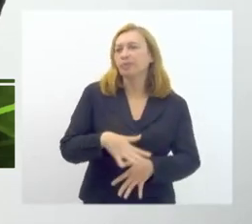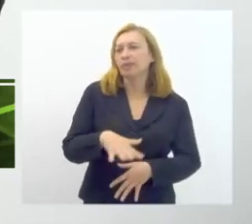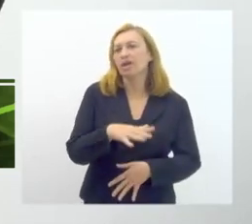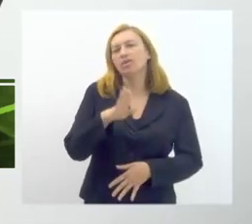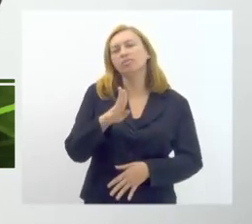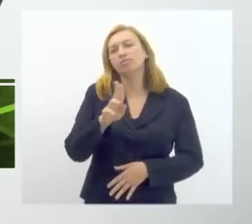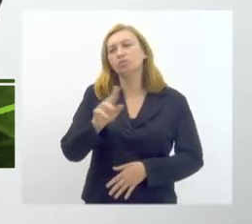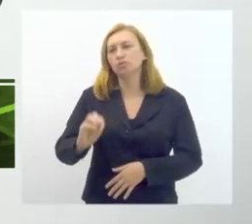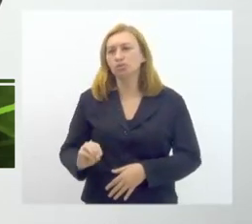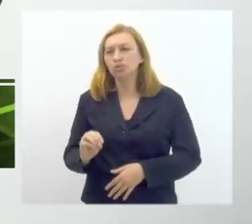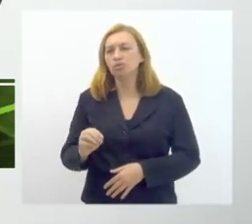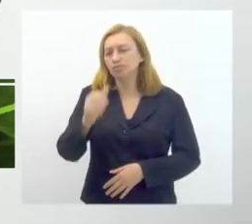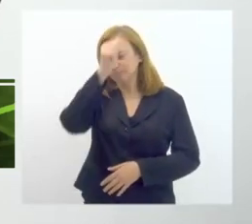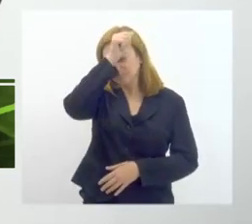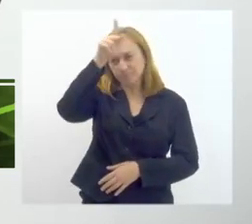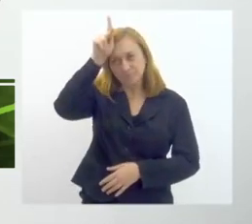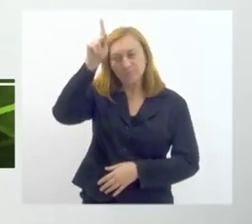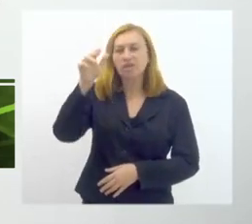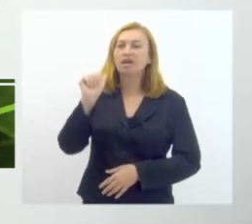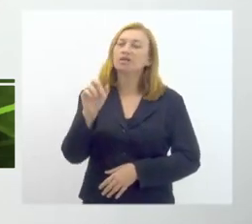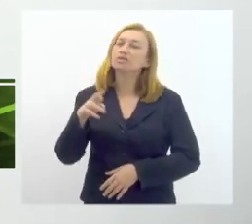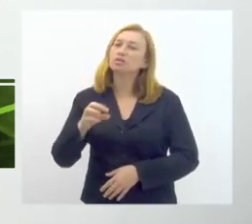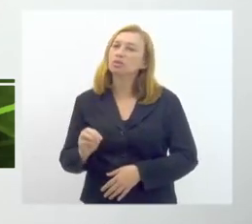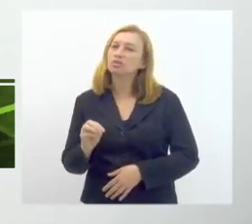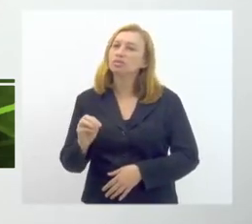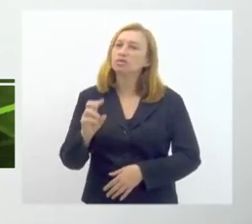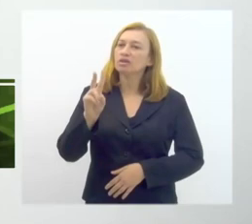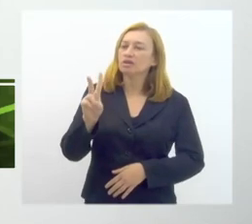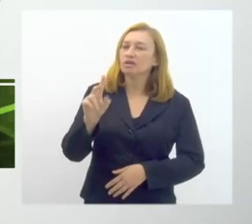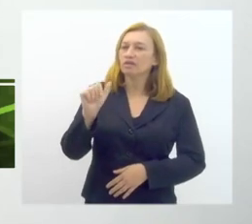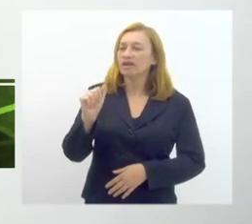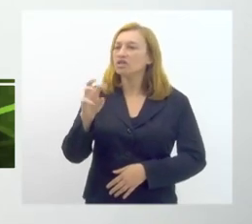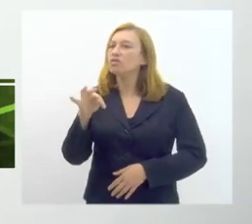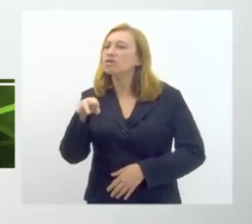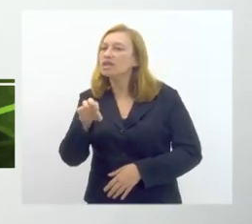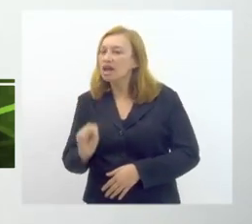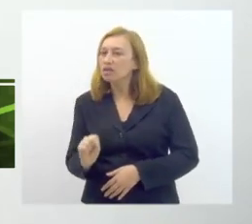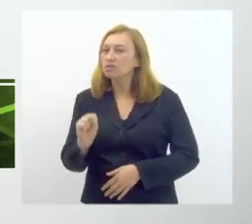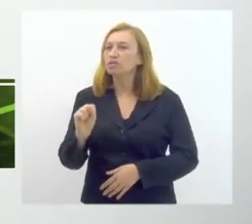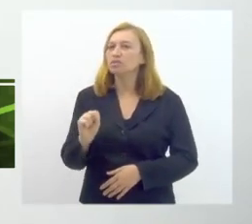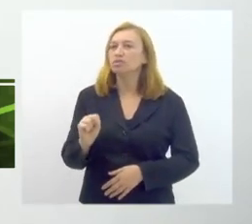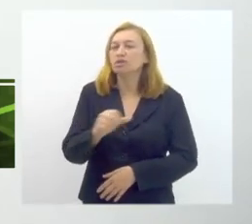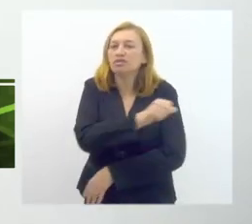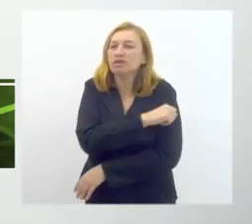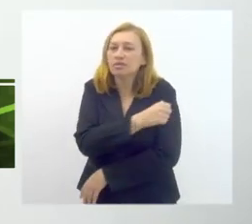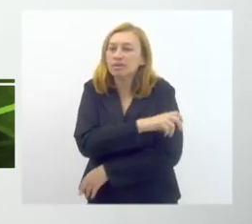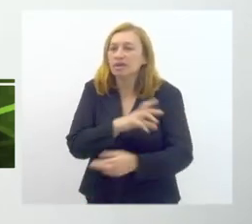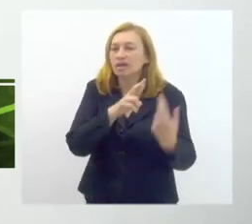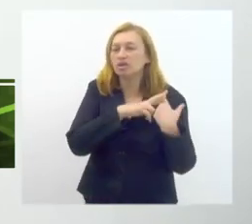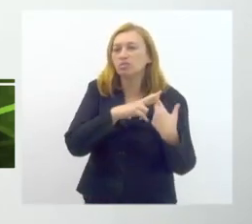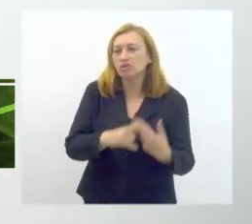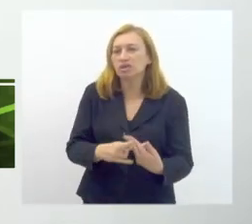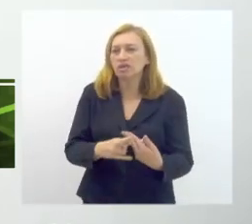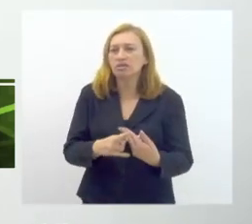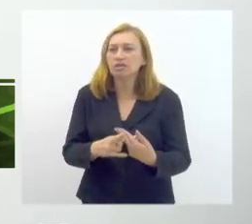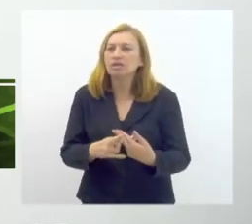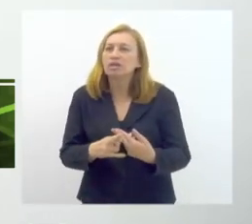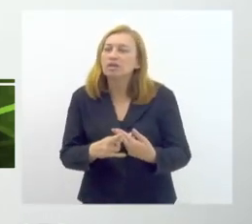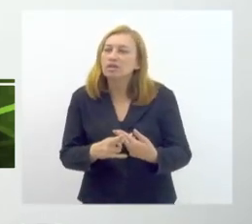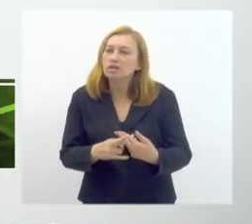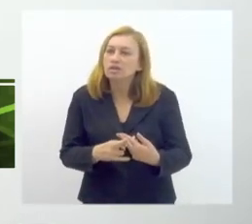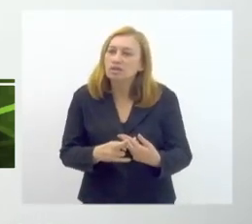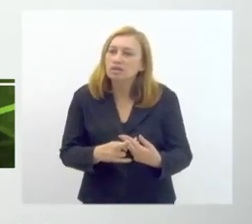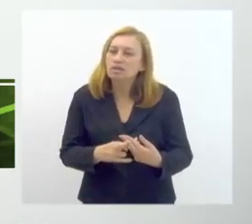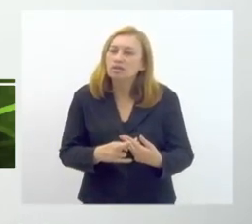da Prefeitura de Armação de Búzios, Antônio Henrique Vasconcelos da Rosa, enfermeiro responsável técnico do Alcance